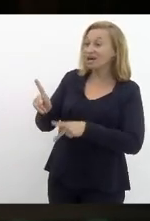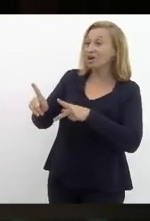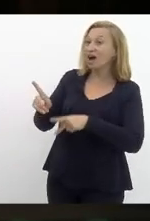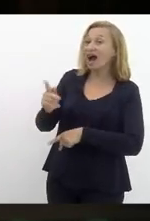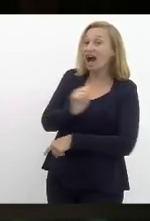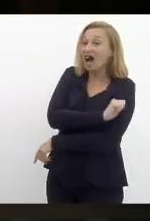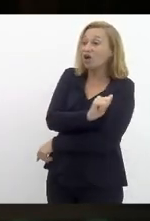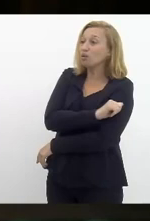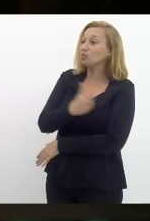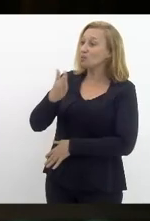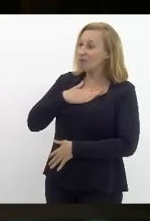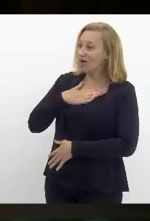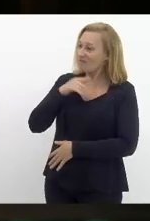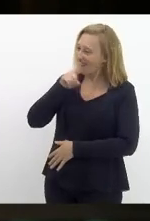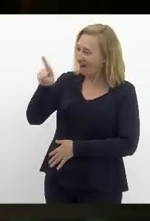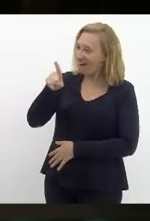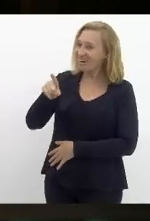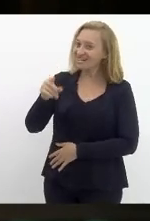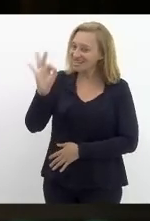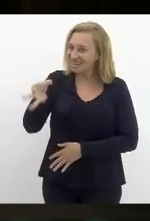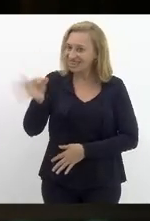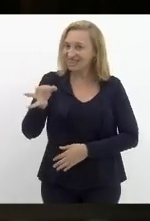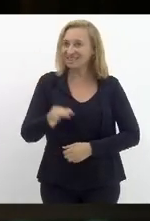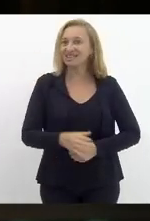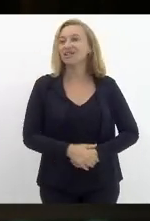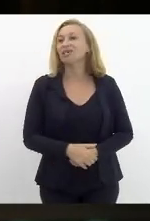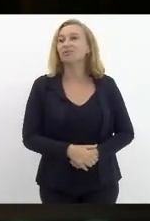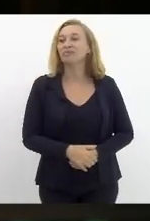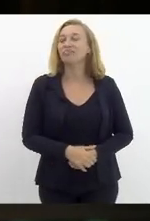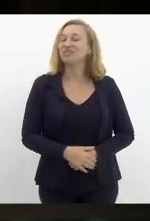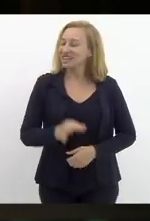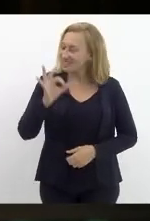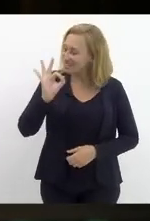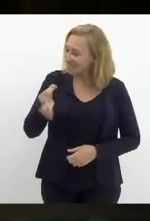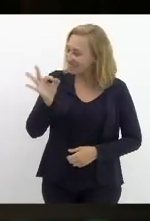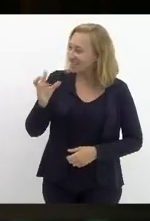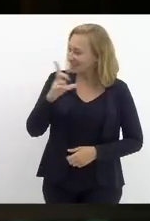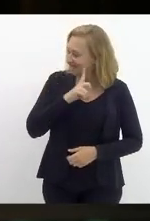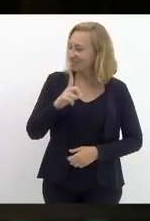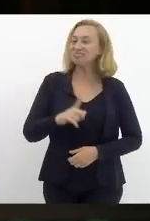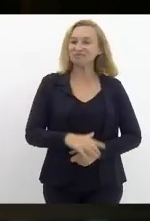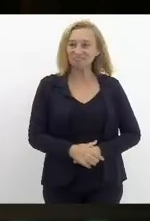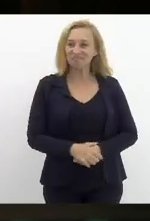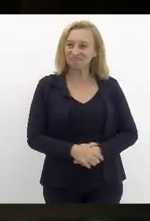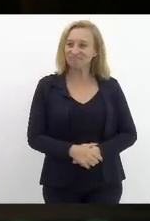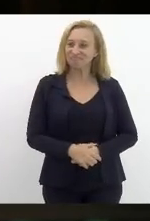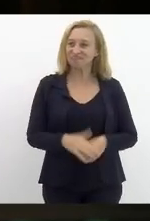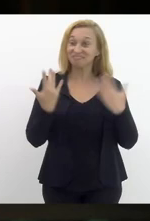Tenho certeza disso. Tenho absoluta certeza disso.